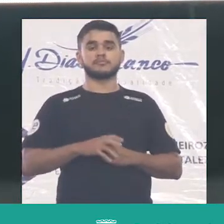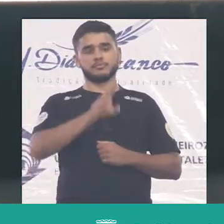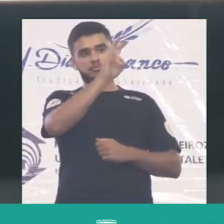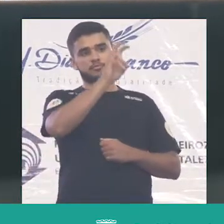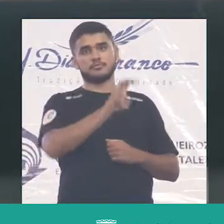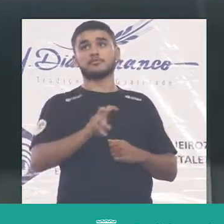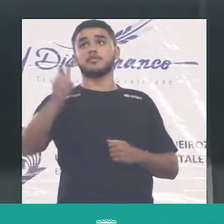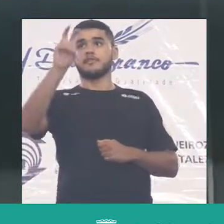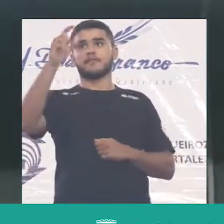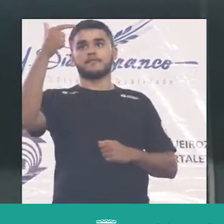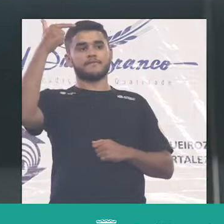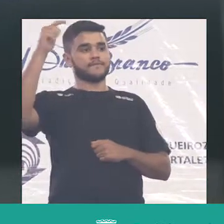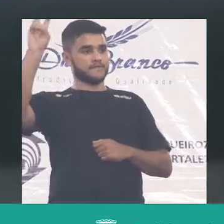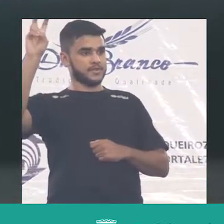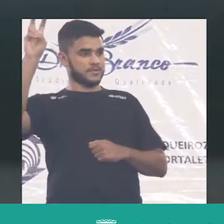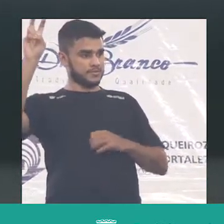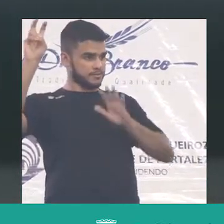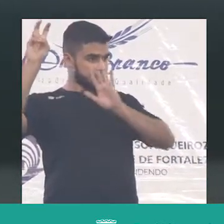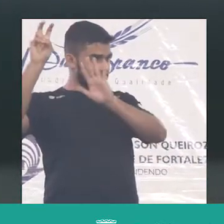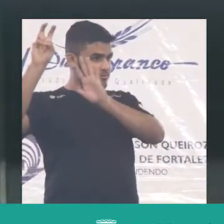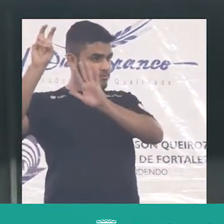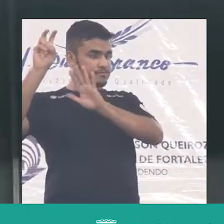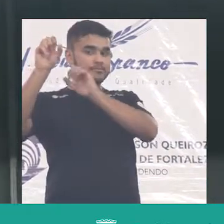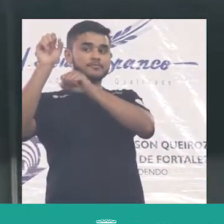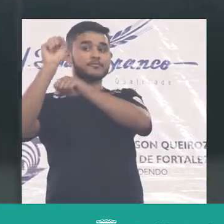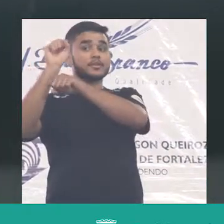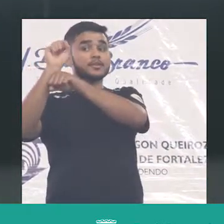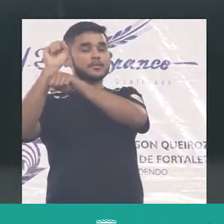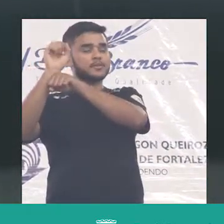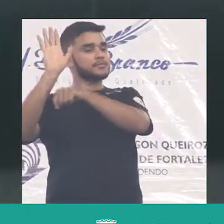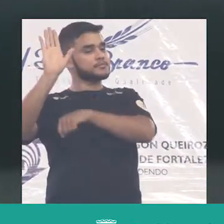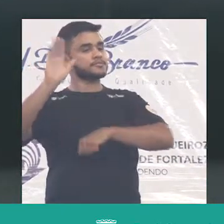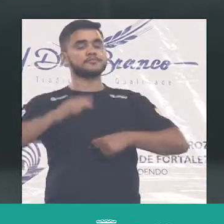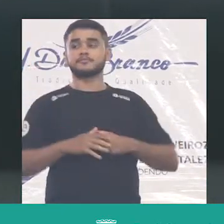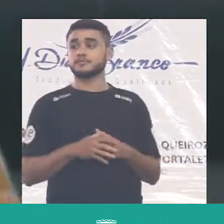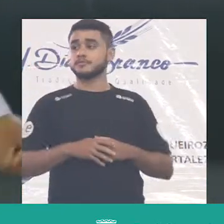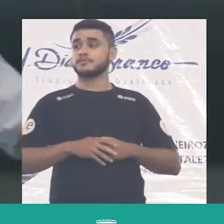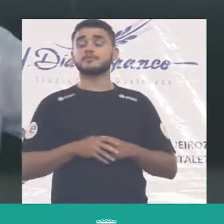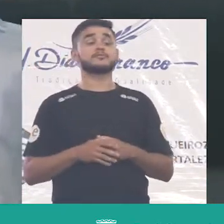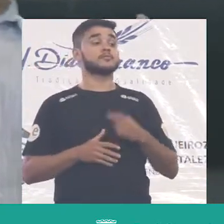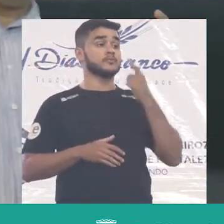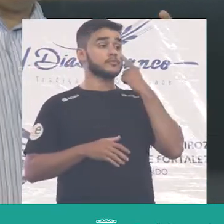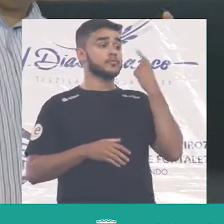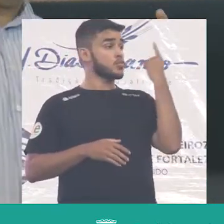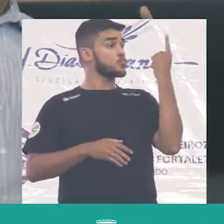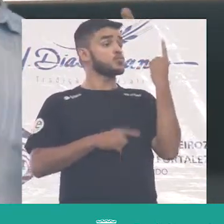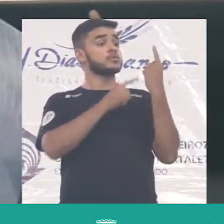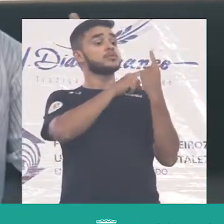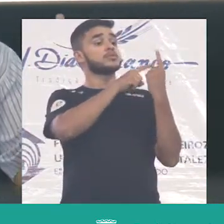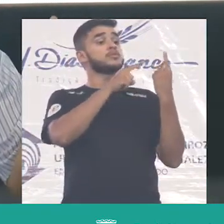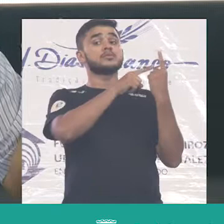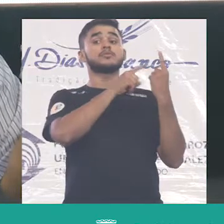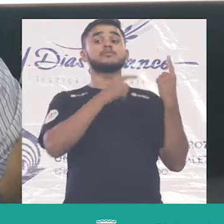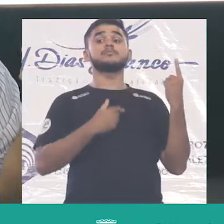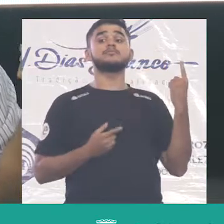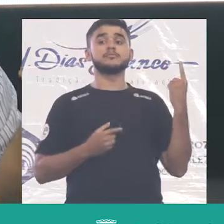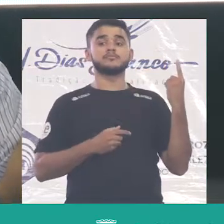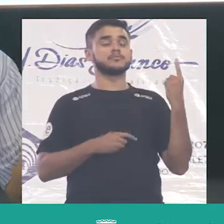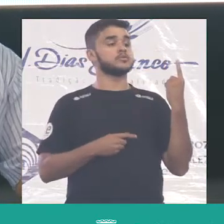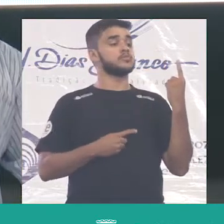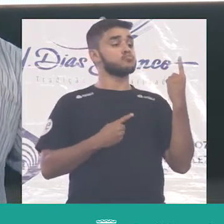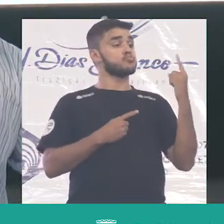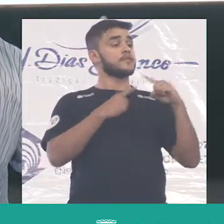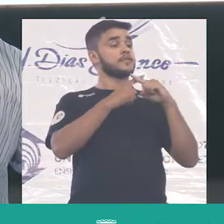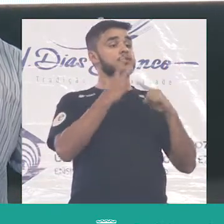Tira o 5 e bota 25 depois da vírgula. O que foi que sobrou? Não foi o número 1? Porque tem 1